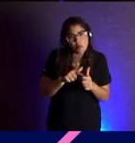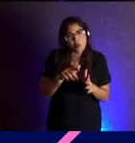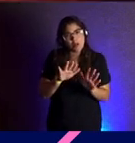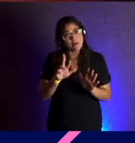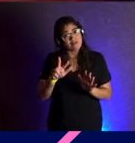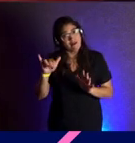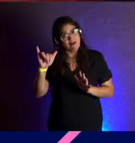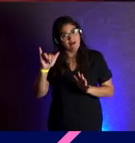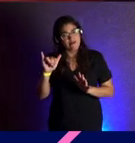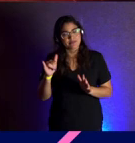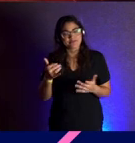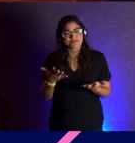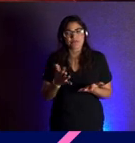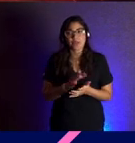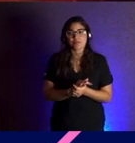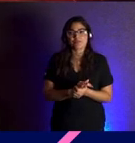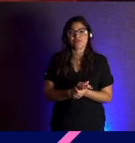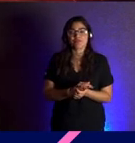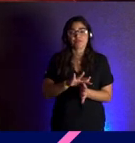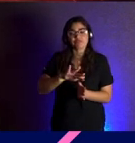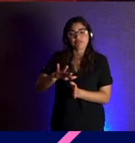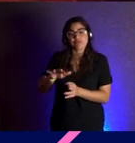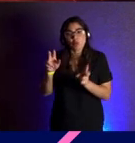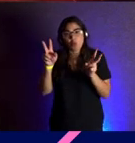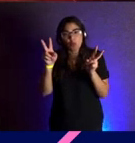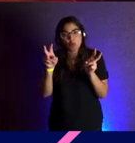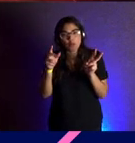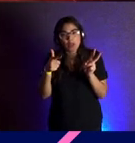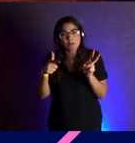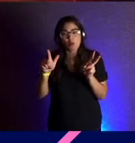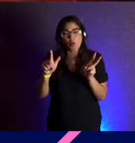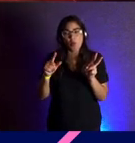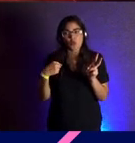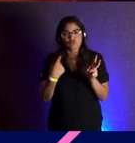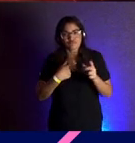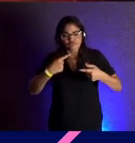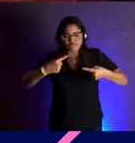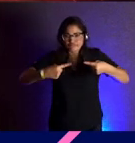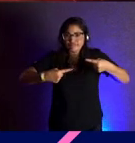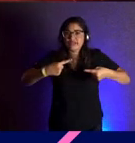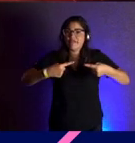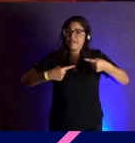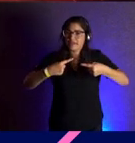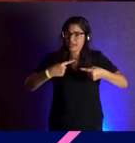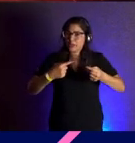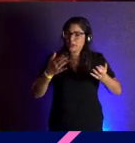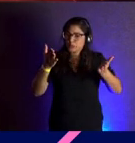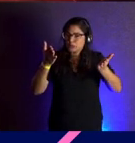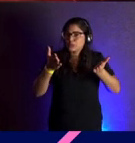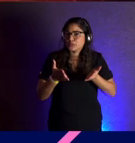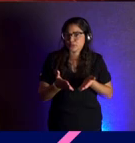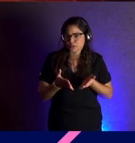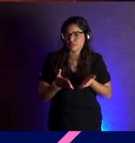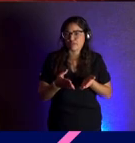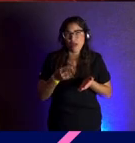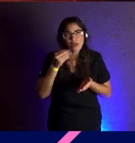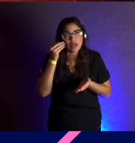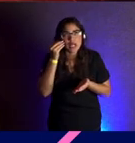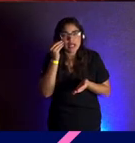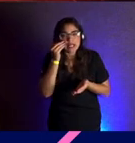medir, a gente está nesse desafio atualmente, né, de tentar, por